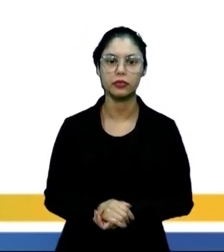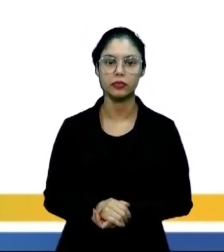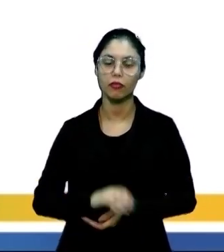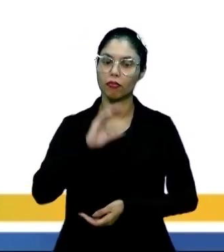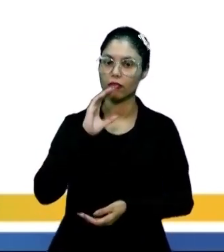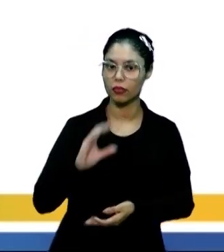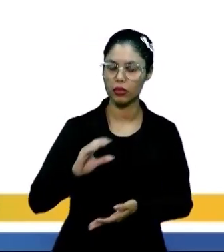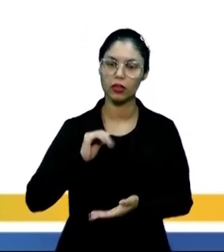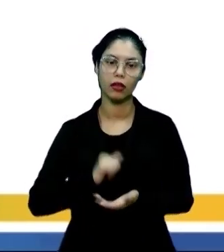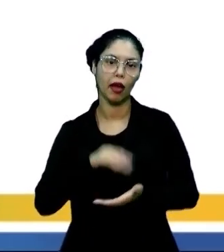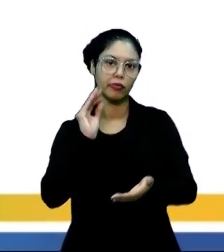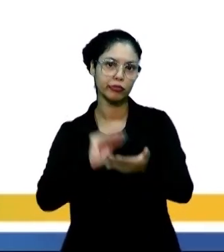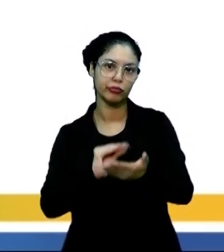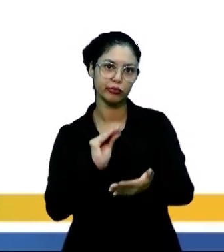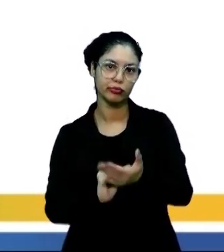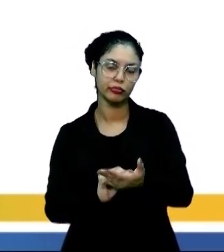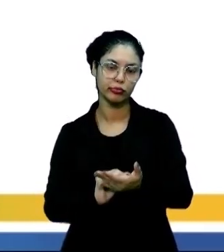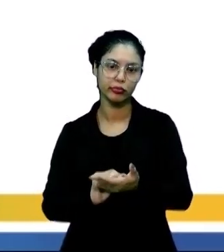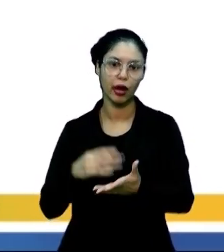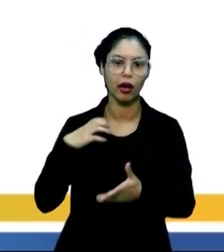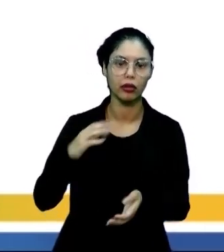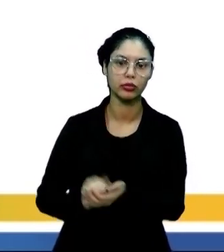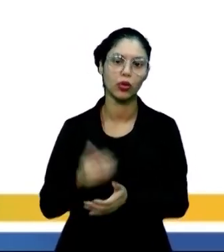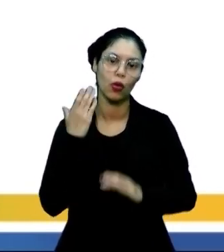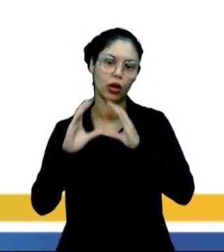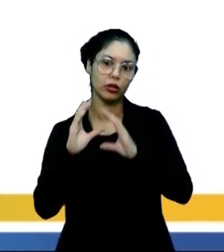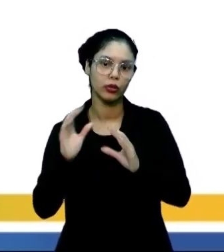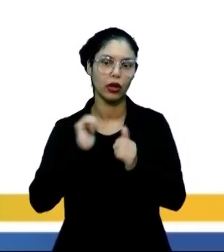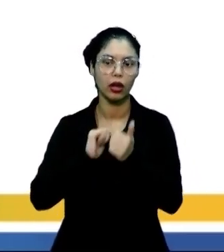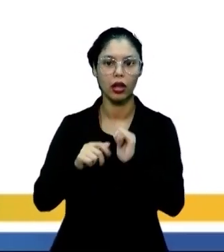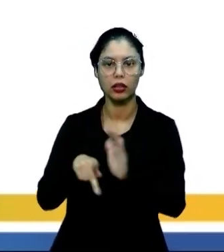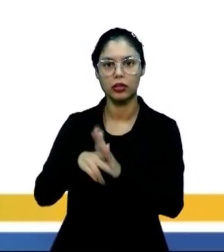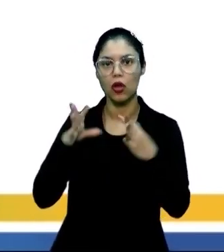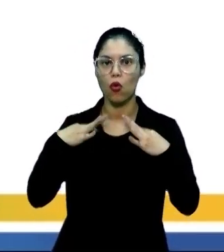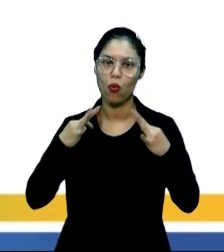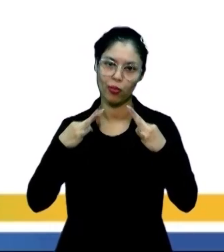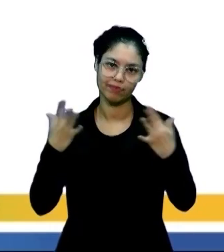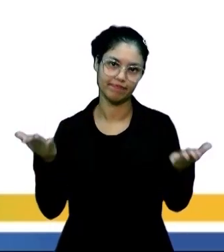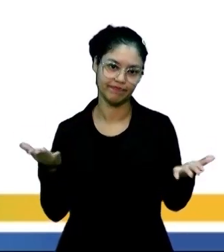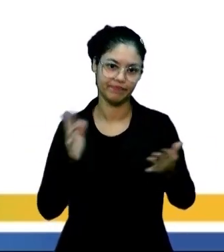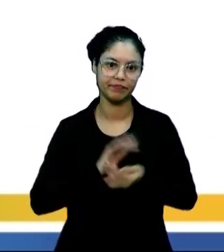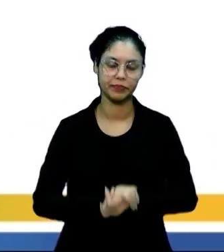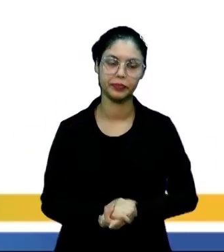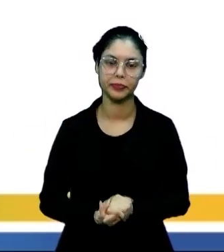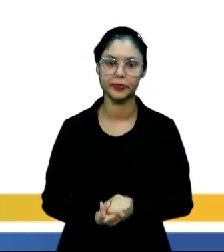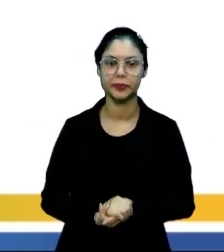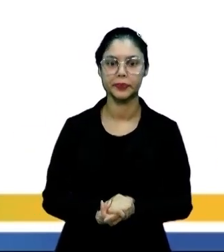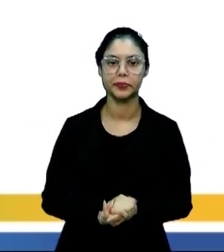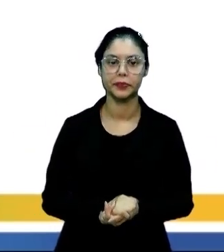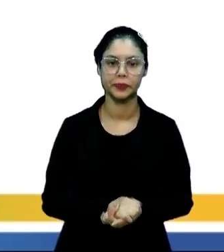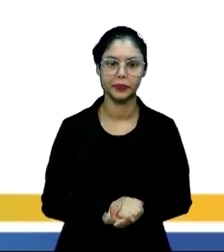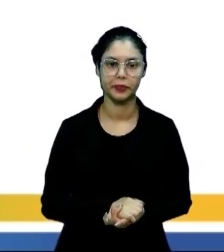C, pela irreverência dos cantores, adeptos e suas vestimentas.